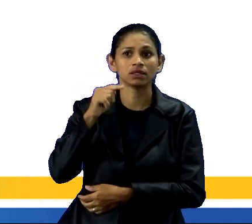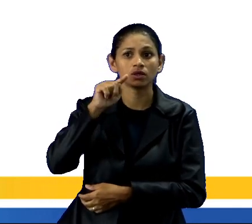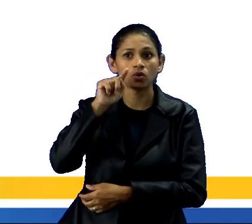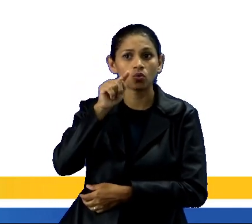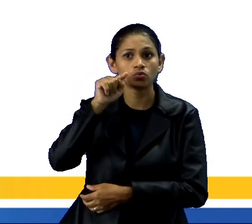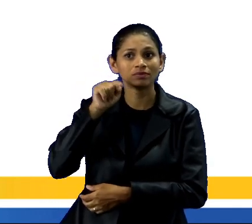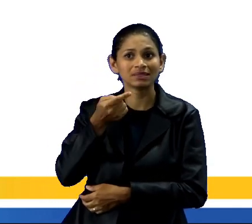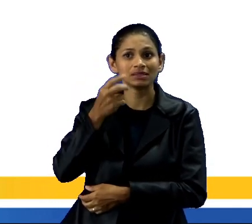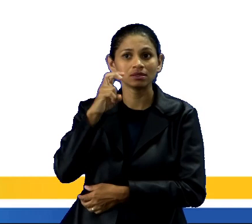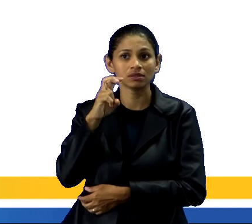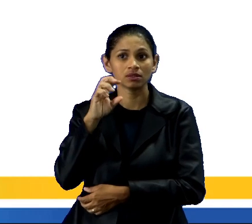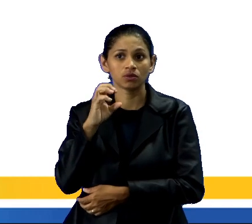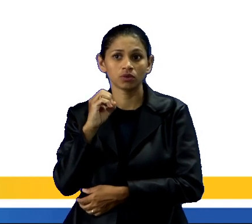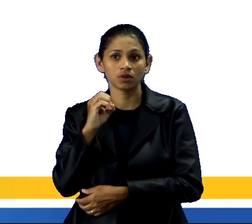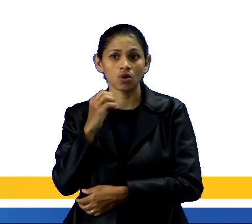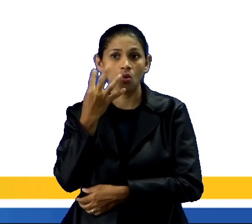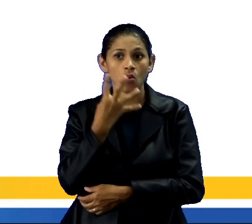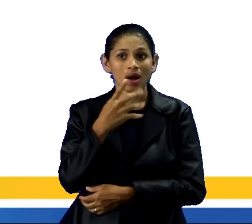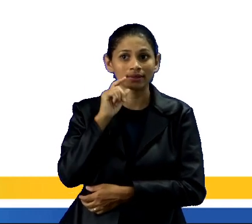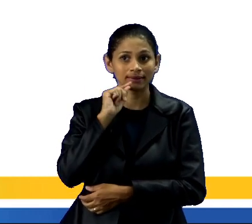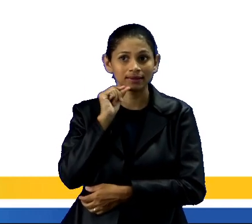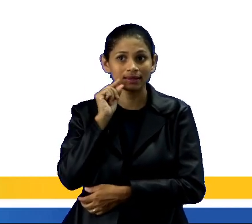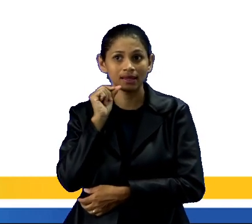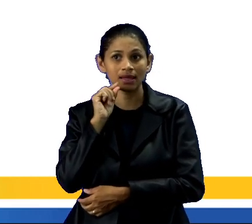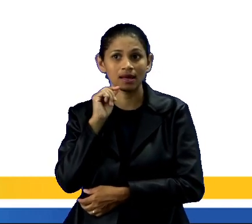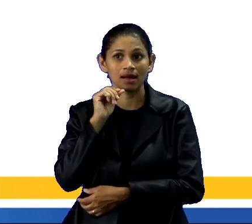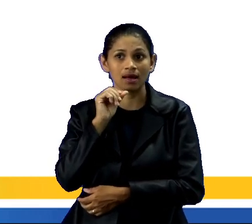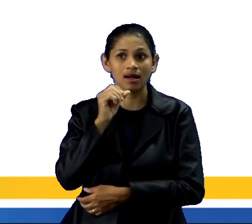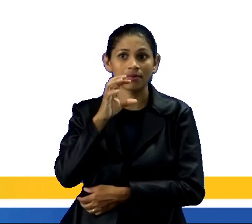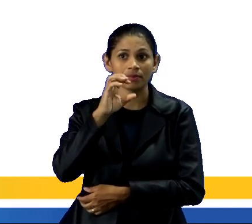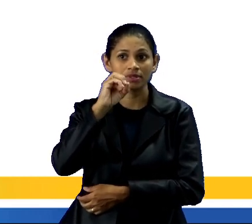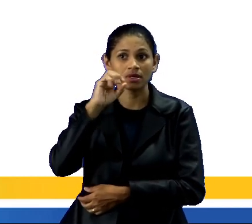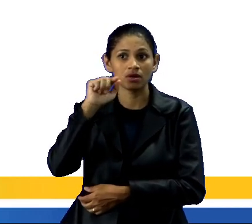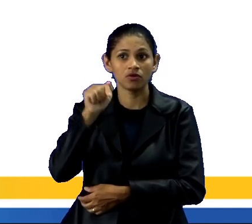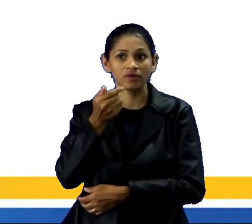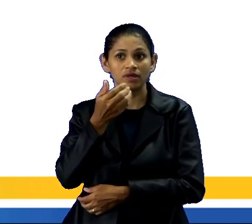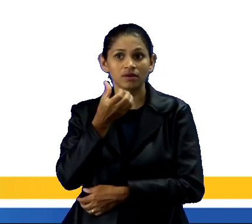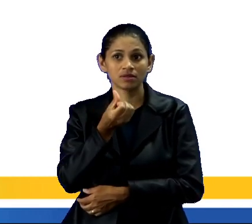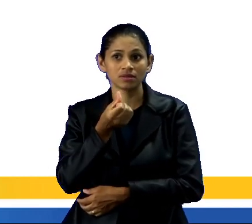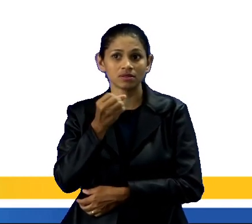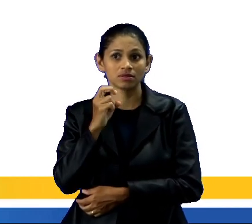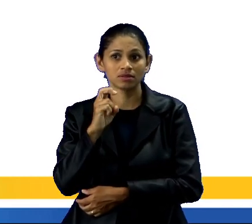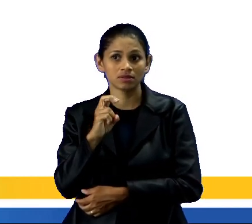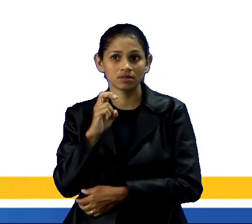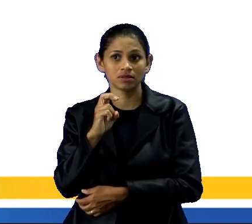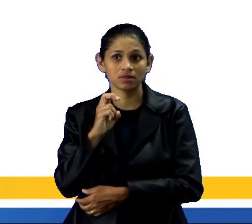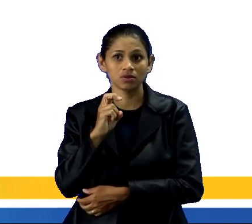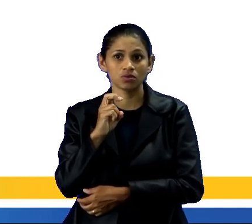valor de 65 centavos e cada um caderno